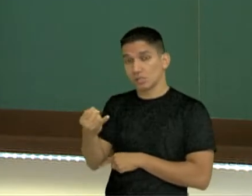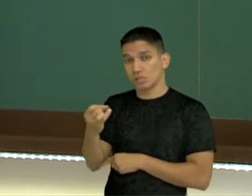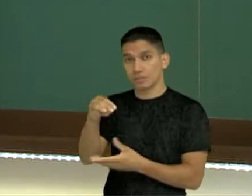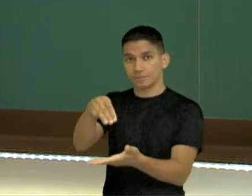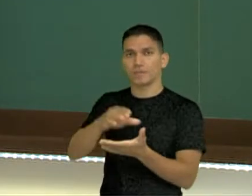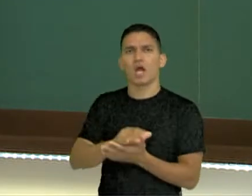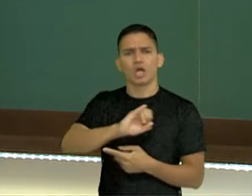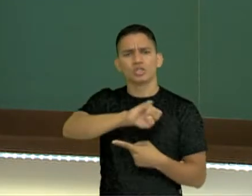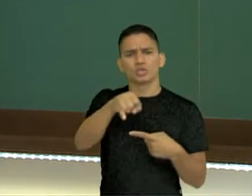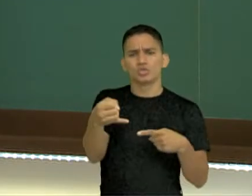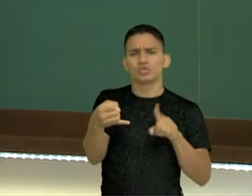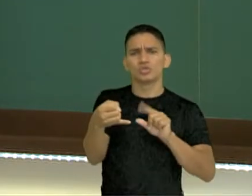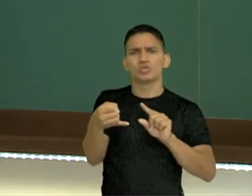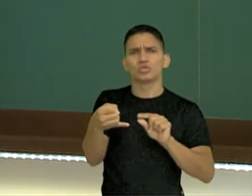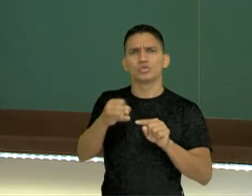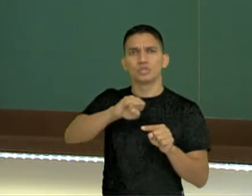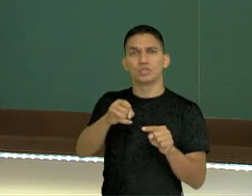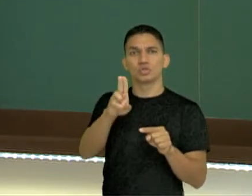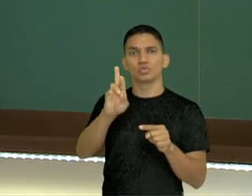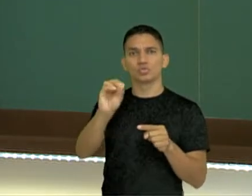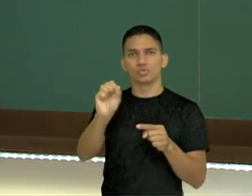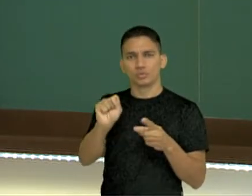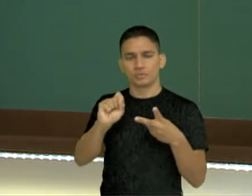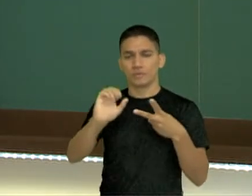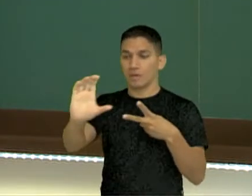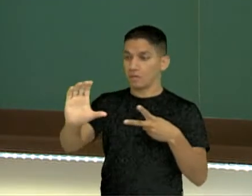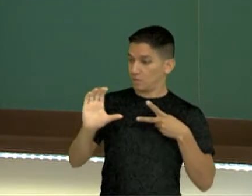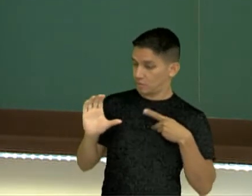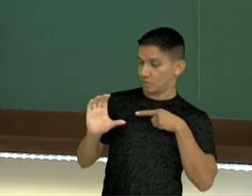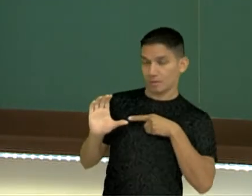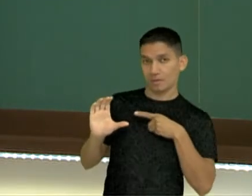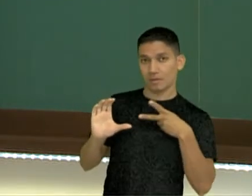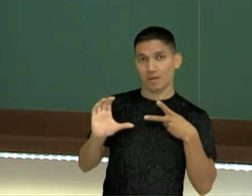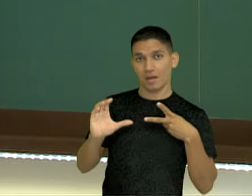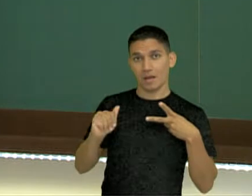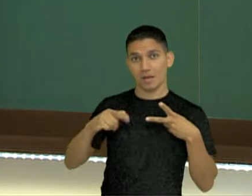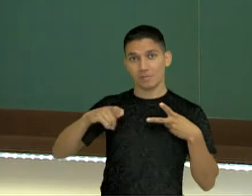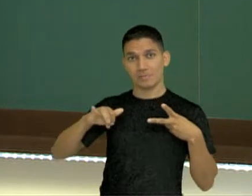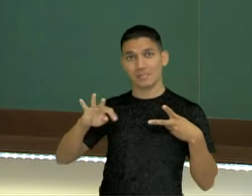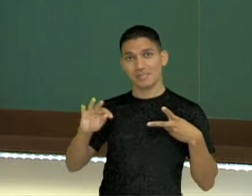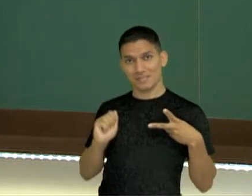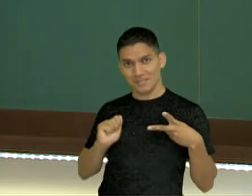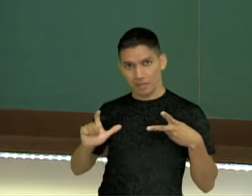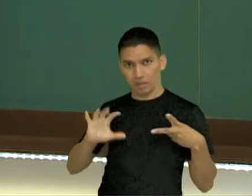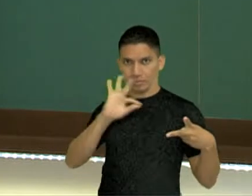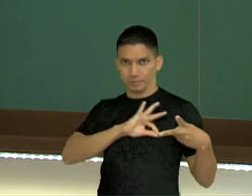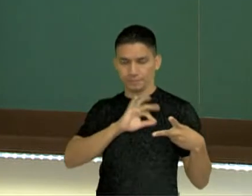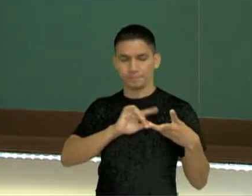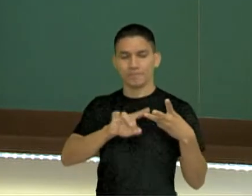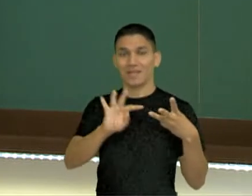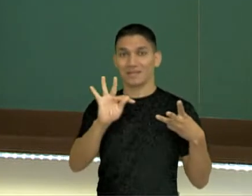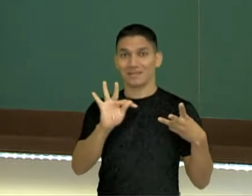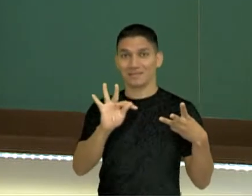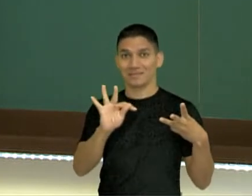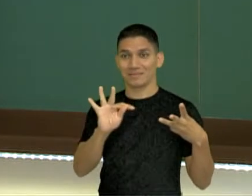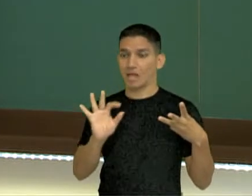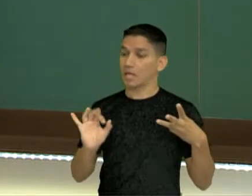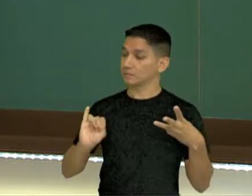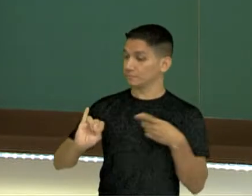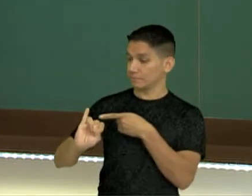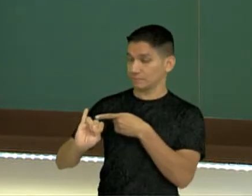J, o capital, a taxa e o tempo. Bem, a taxa, por exemplo, se eu estou com uma taxa